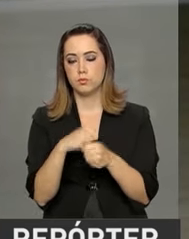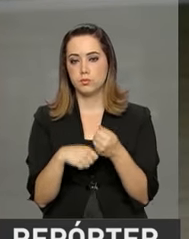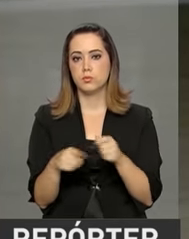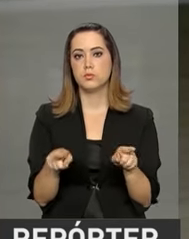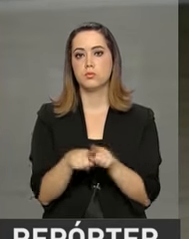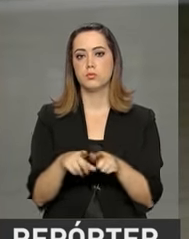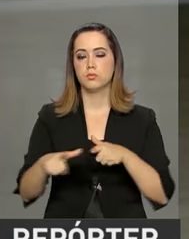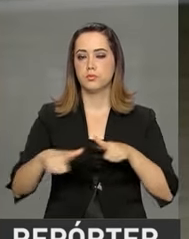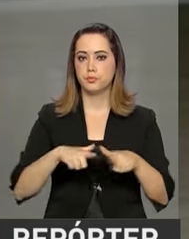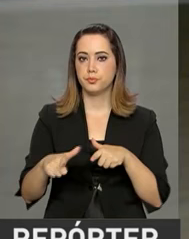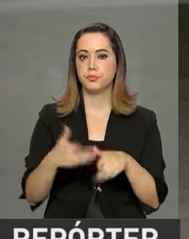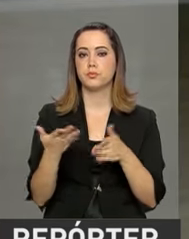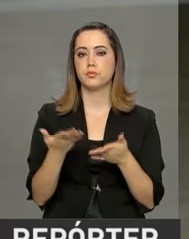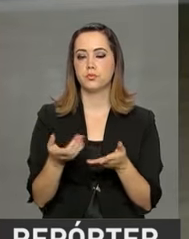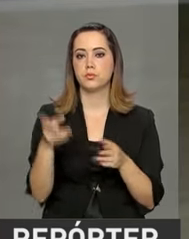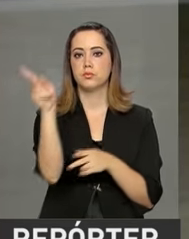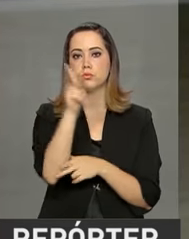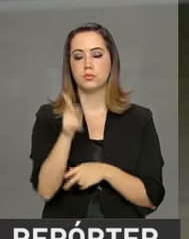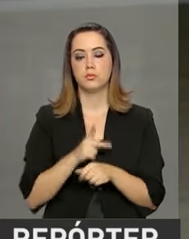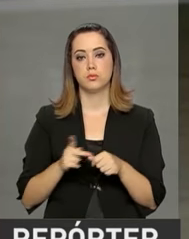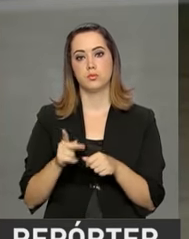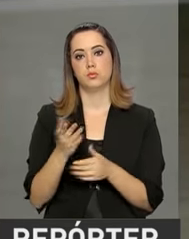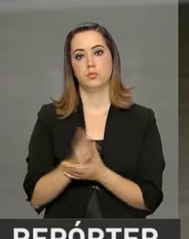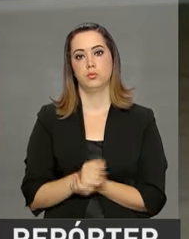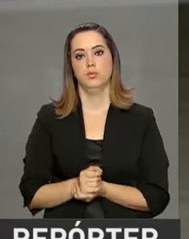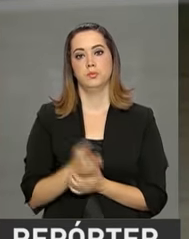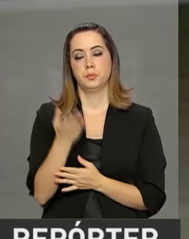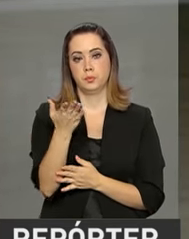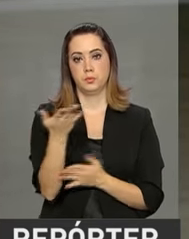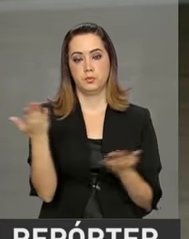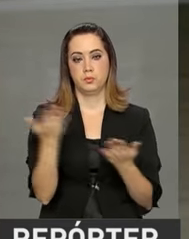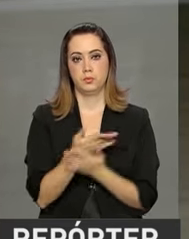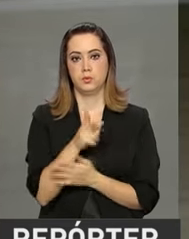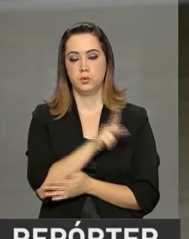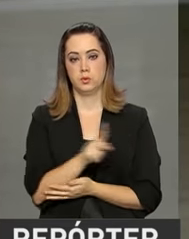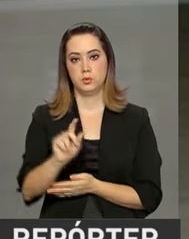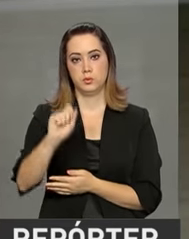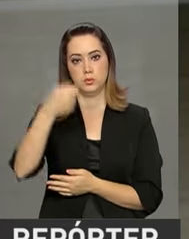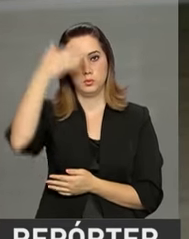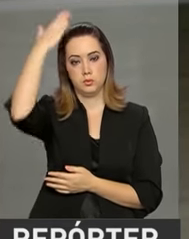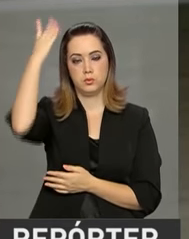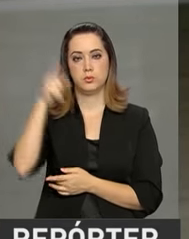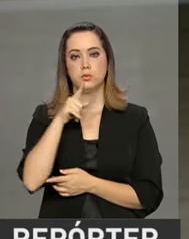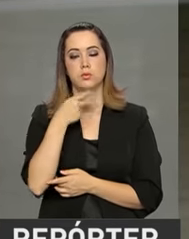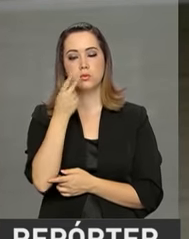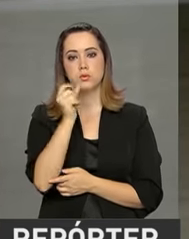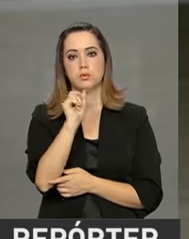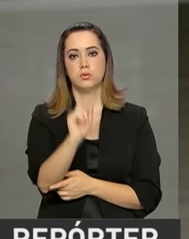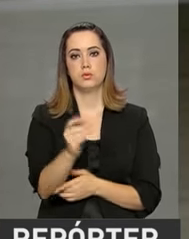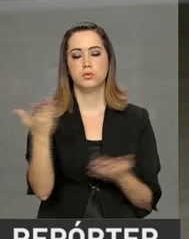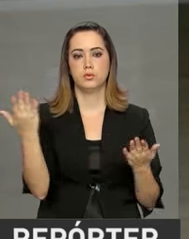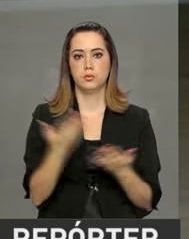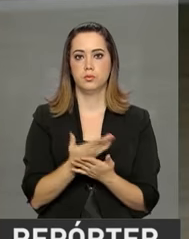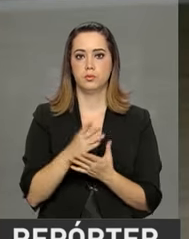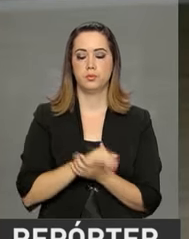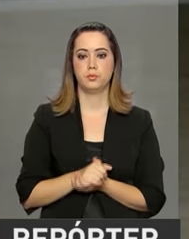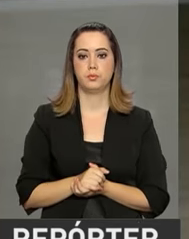país. Vamos acompanhar agora trechos dos discursos do presidente em exercício, Michel Temer, e do ministro das